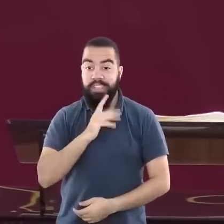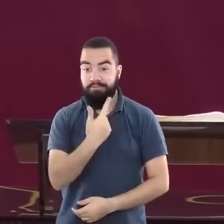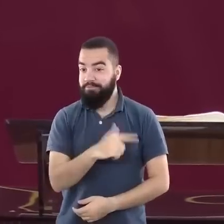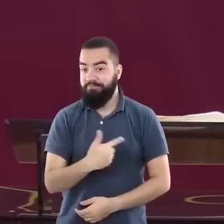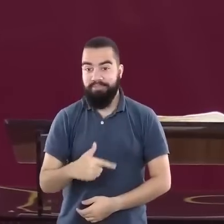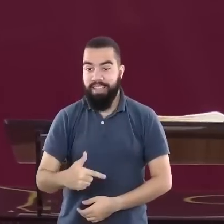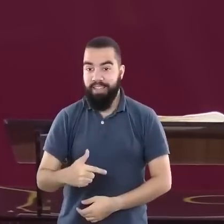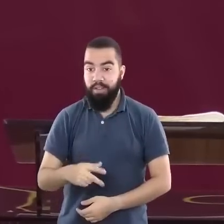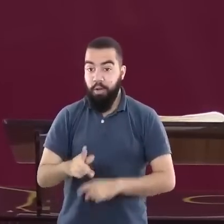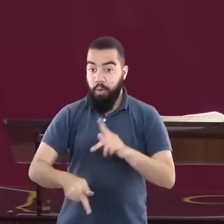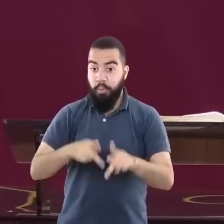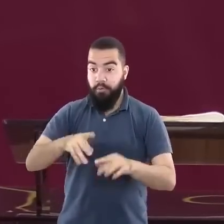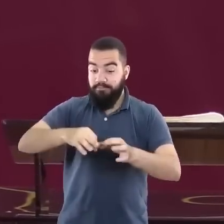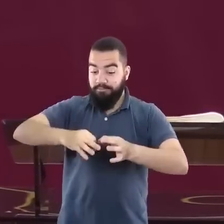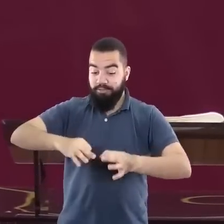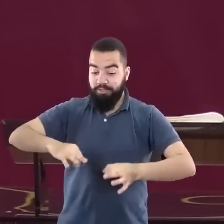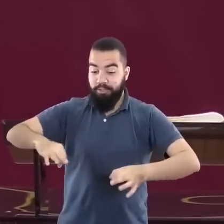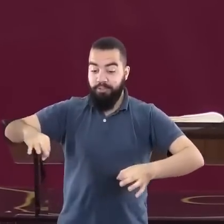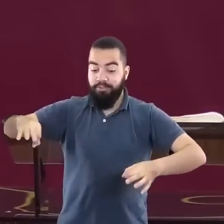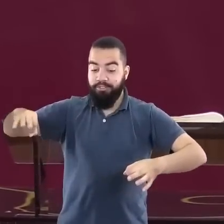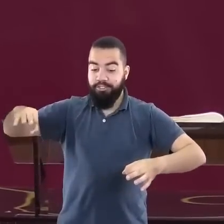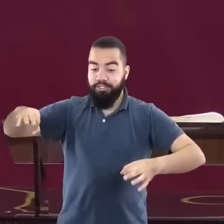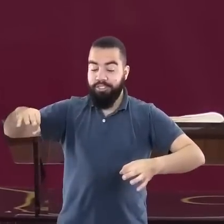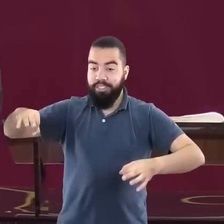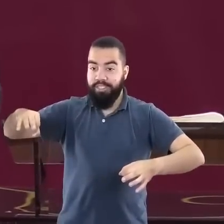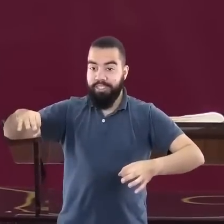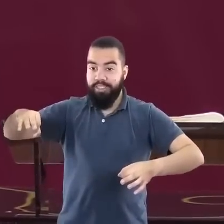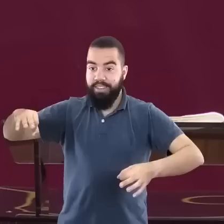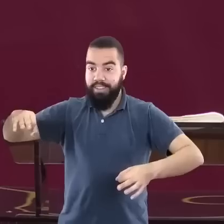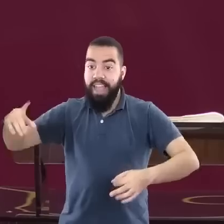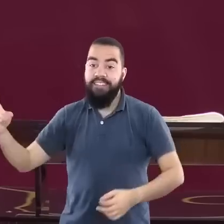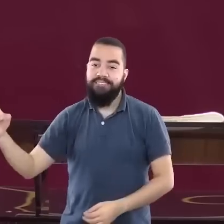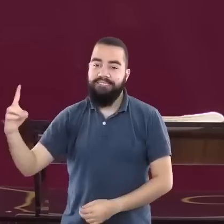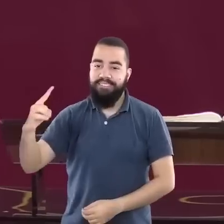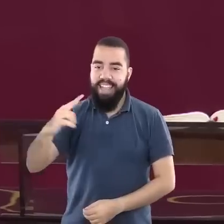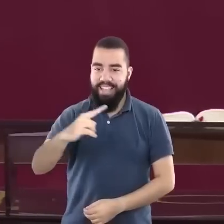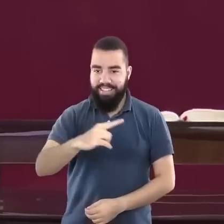são os que estão longe é que vem